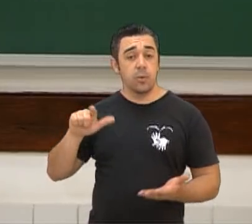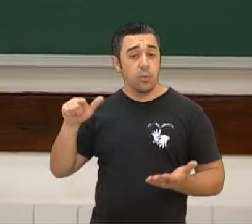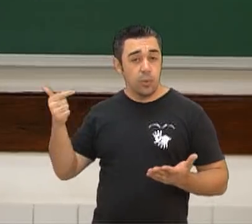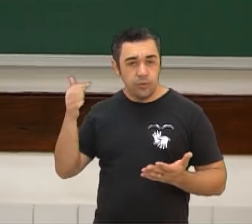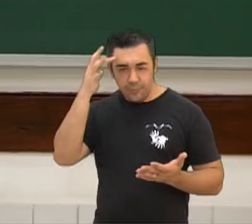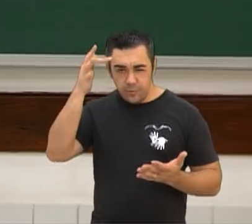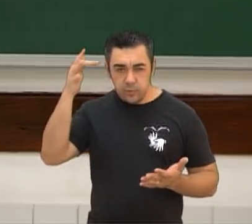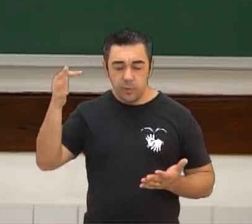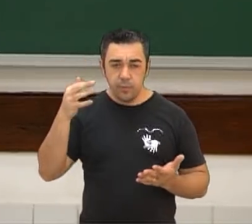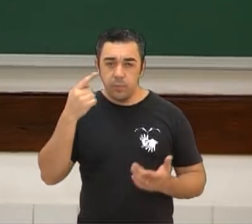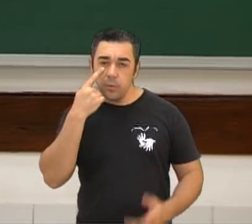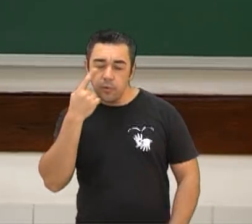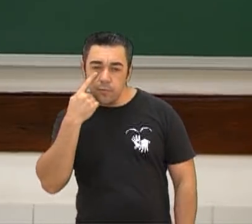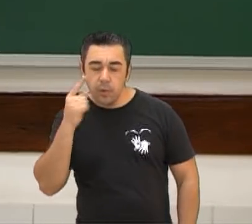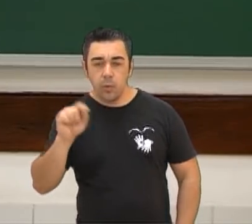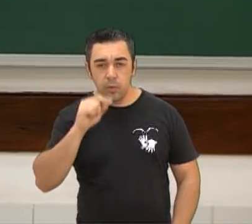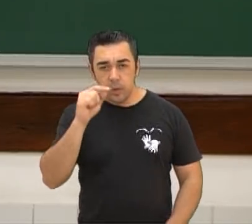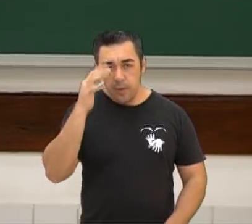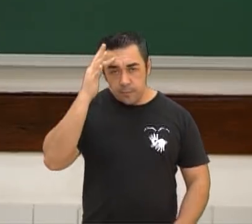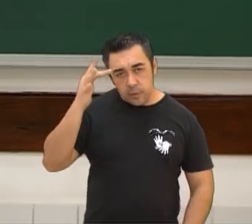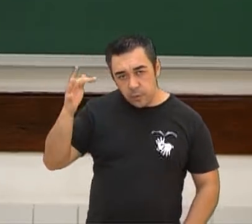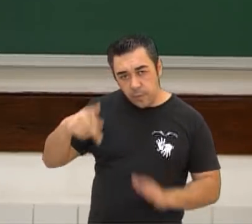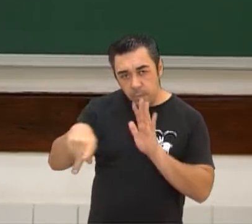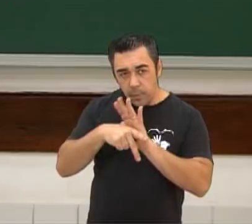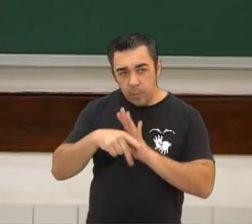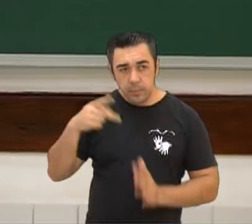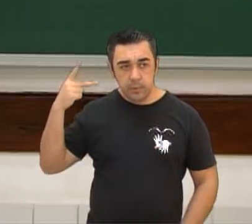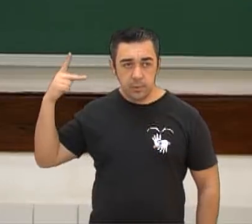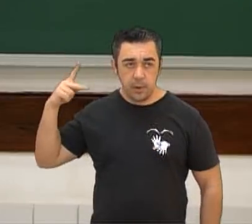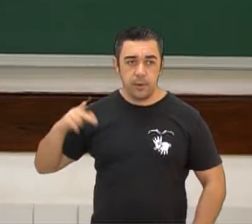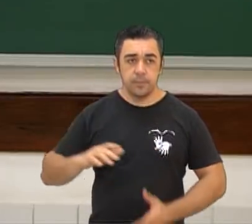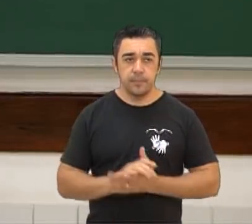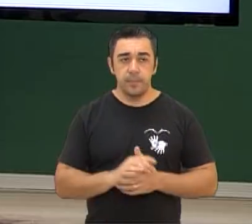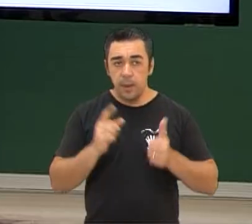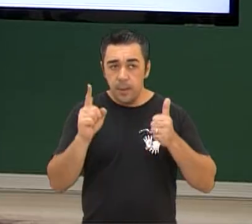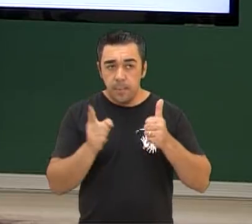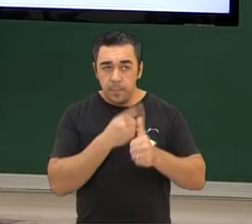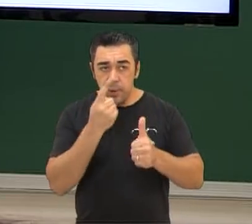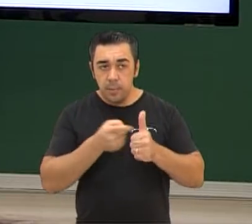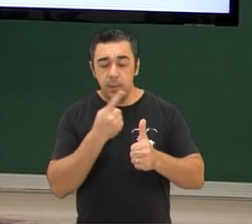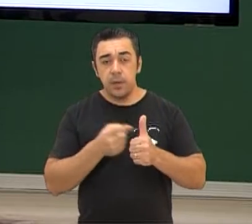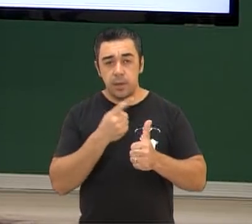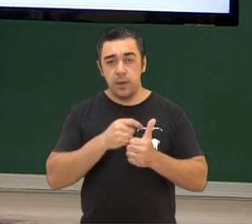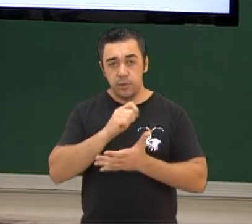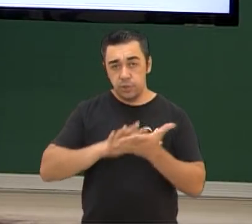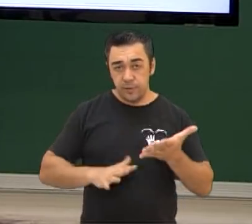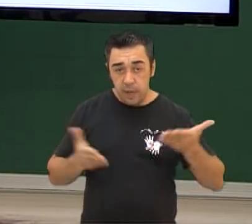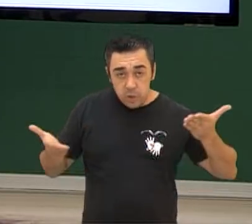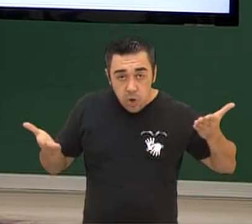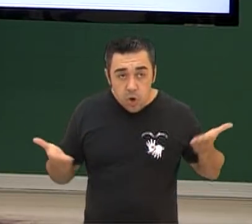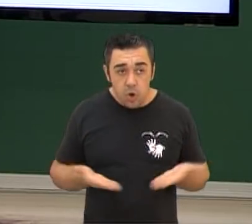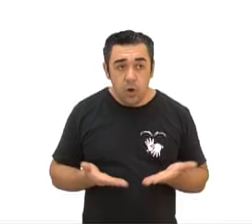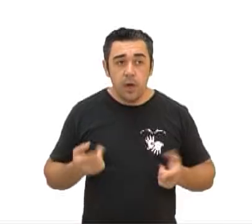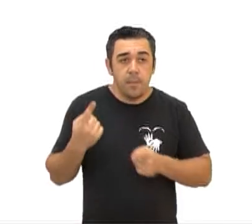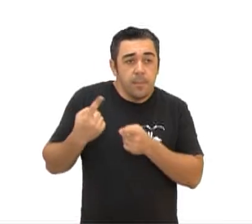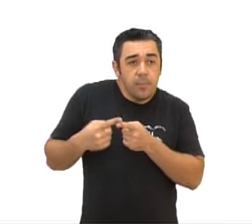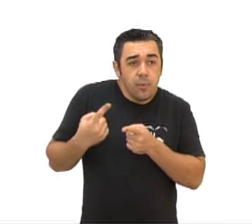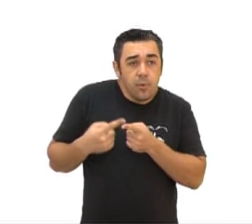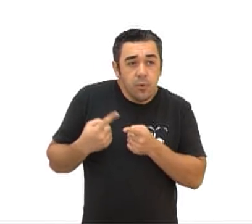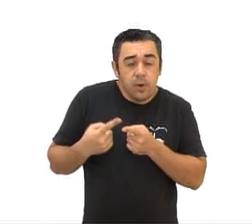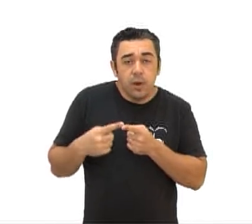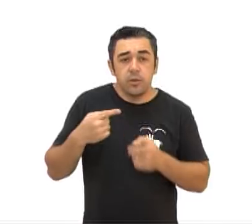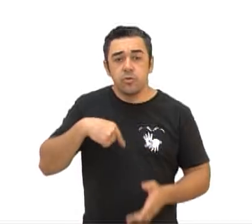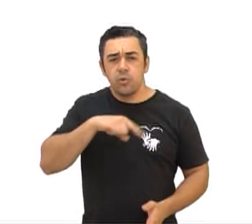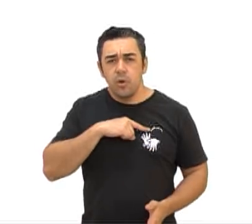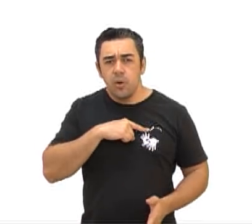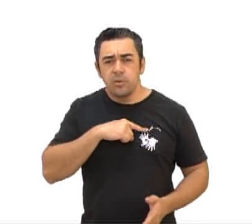fazendo um exercício sobre a filosofia dele, beleza? Então temos aí o nosso primeiro exercício da aula de hoje aqui, ó. Por que